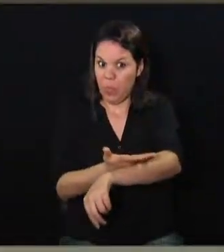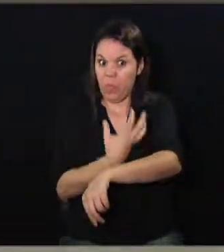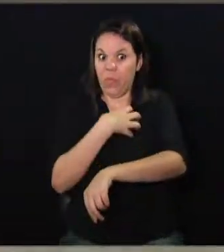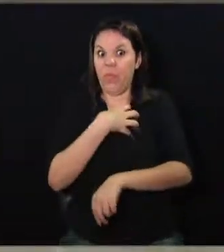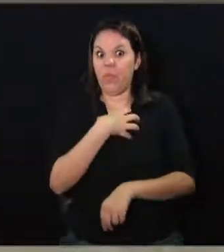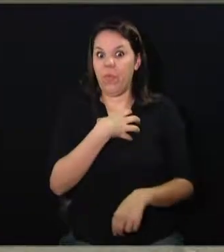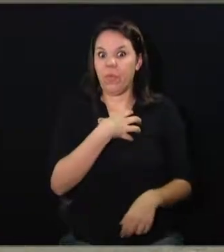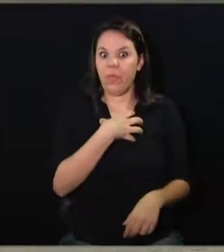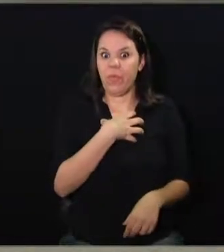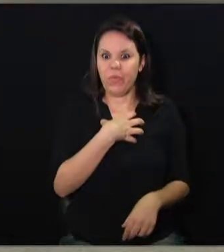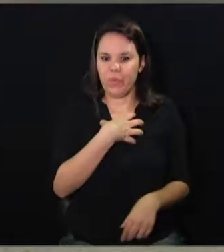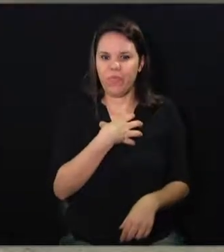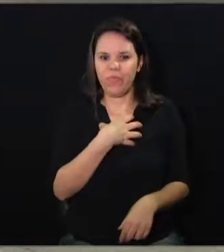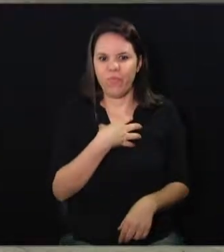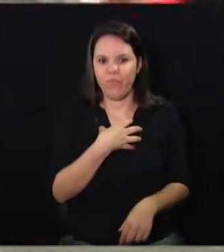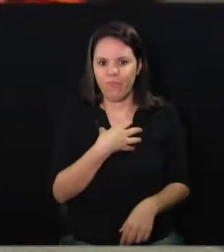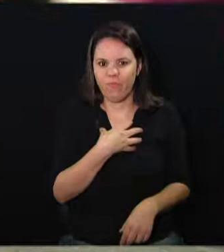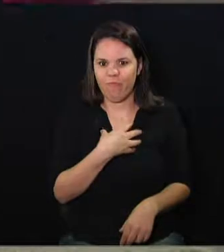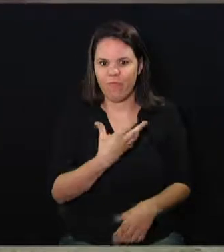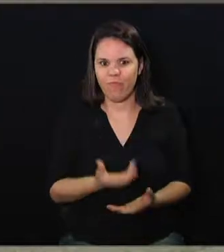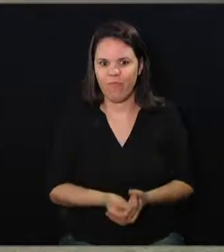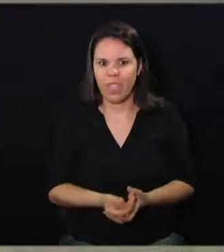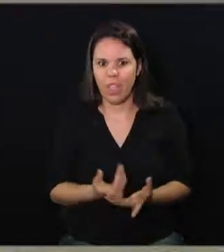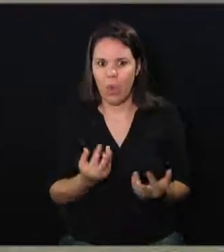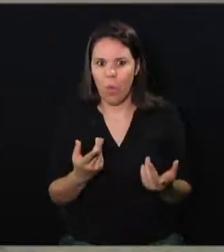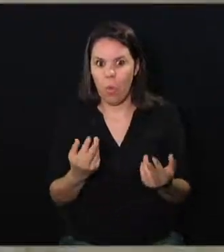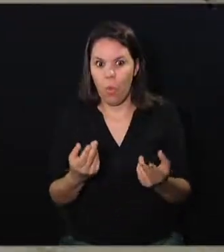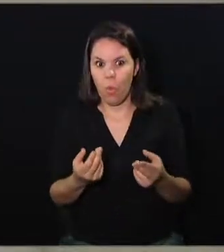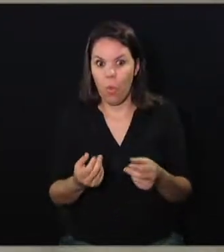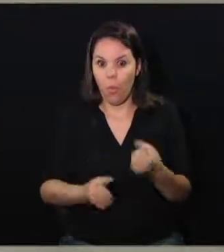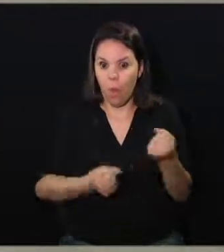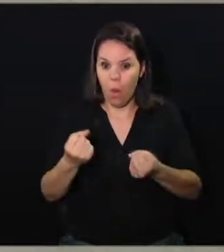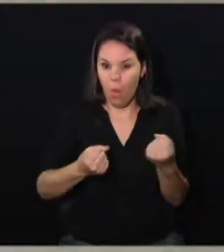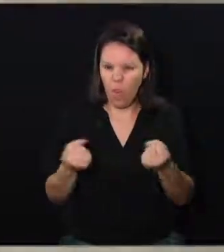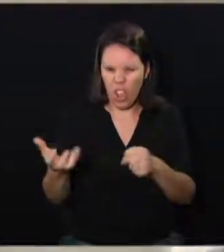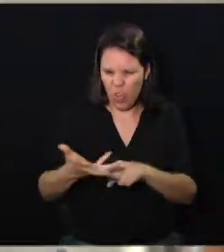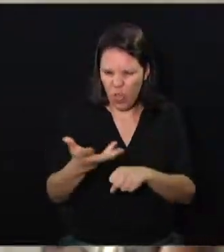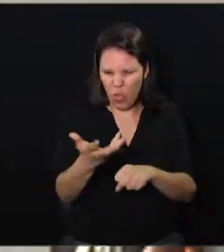conta e a gente realmente se sente em um carro de Fórmula 1.